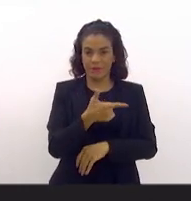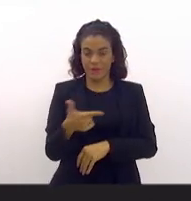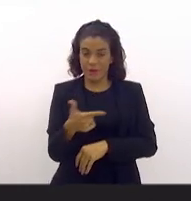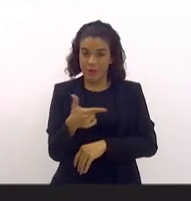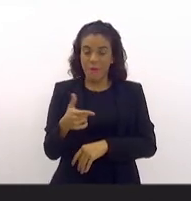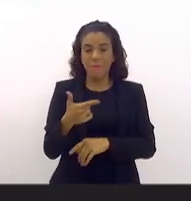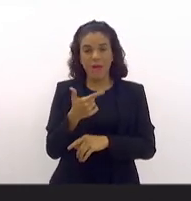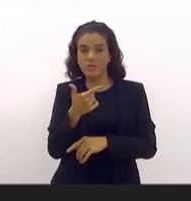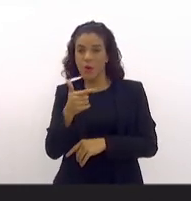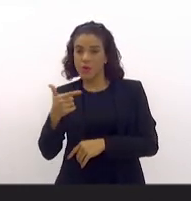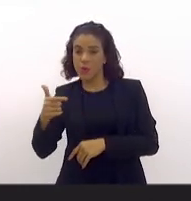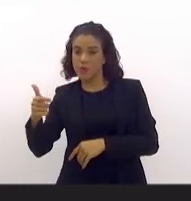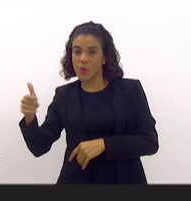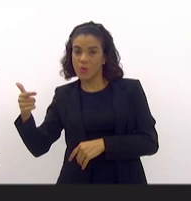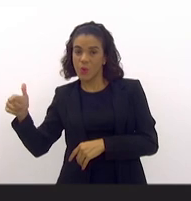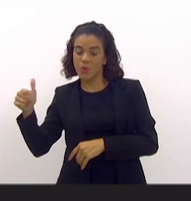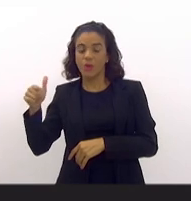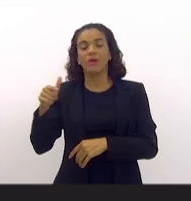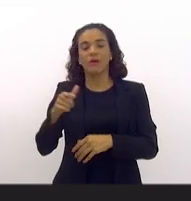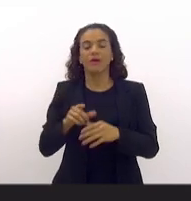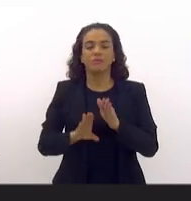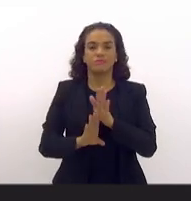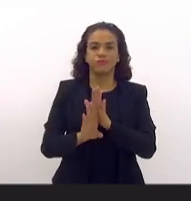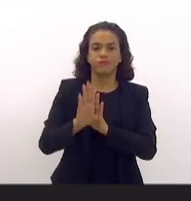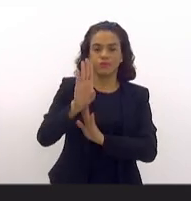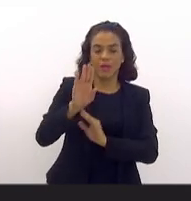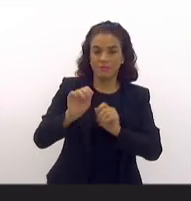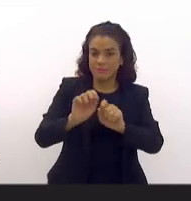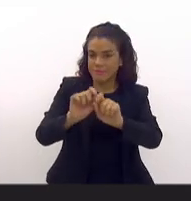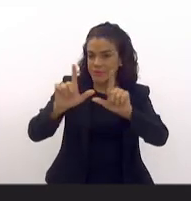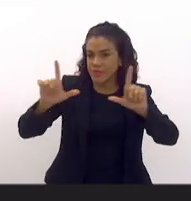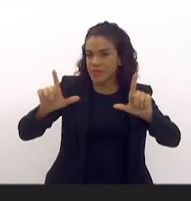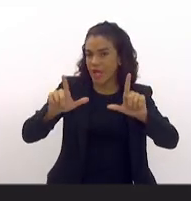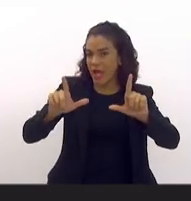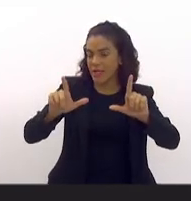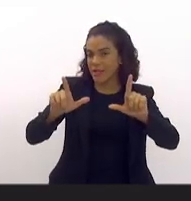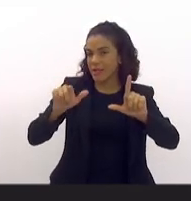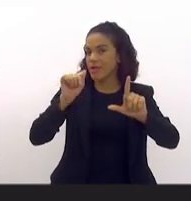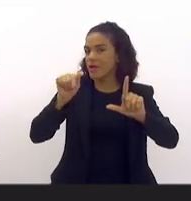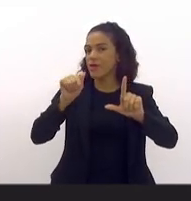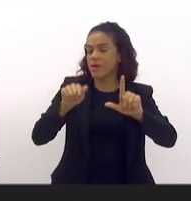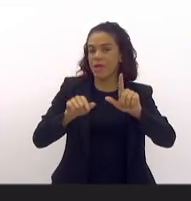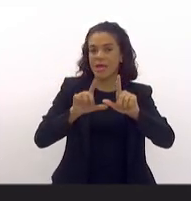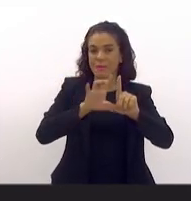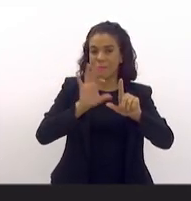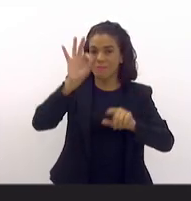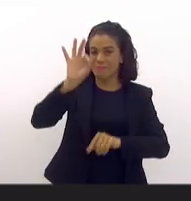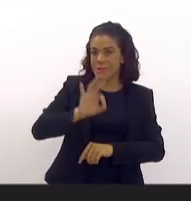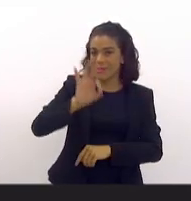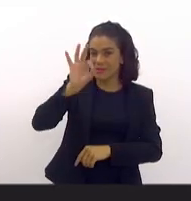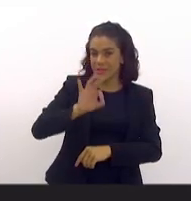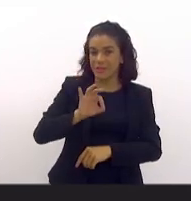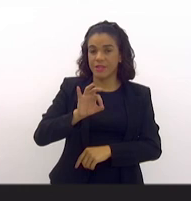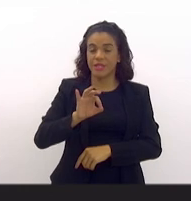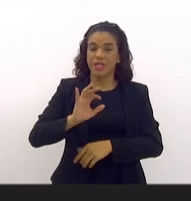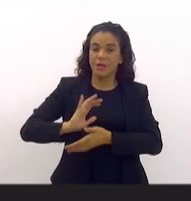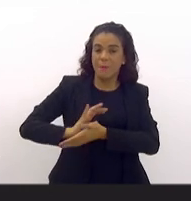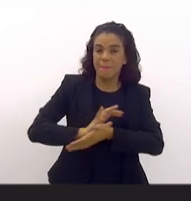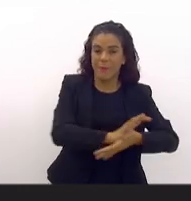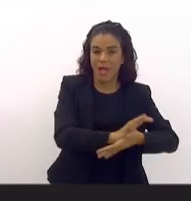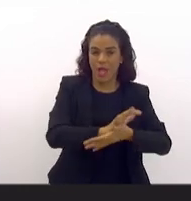outros cresceram. E aí, eu dou um destaque maior para aqueles que tiveram o um maior percentual de crescimento: